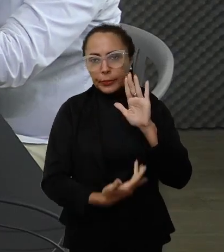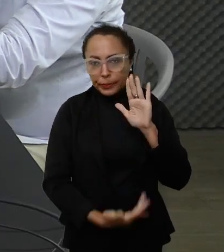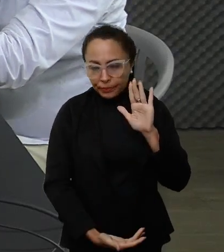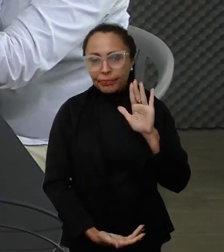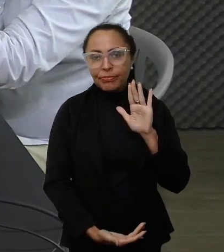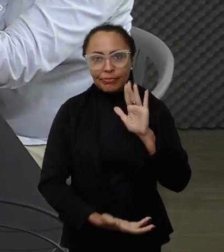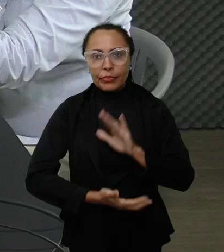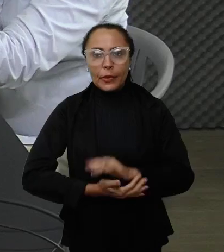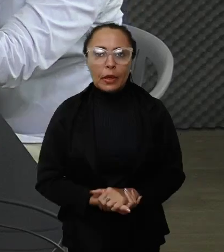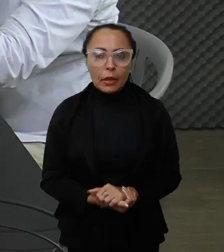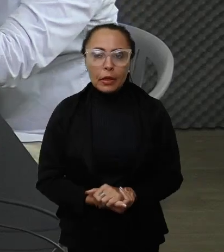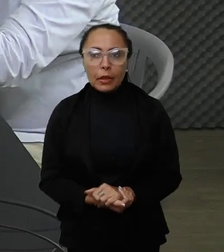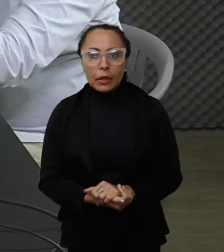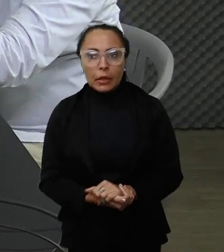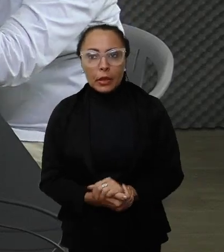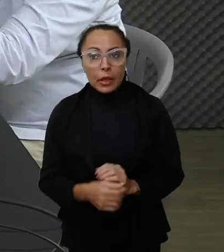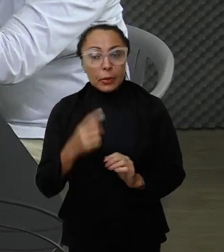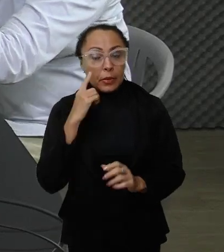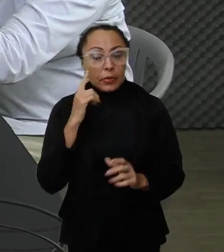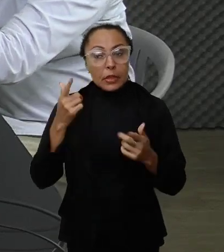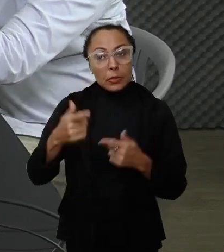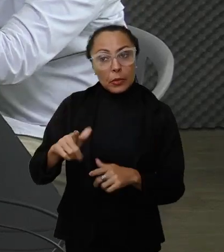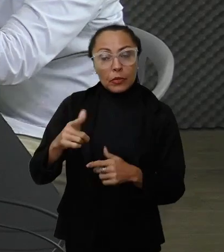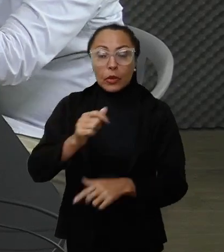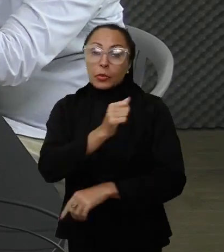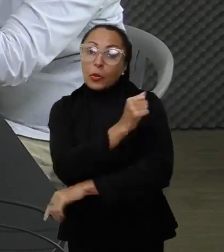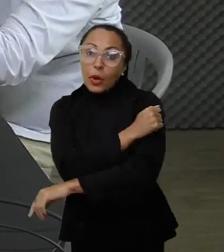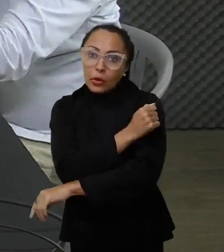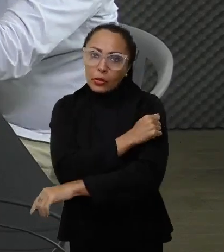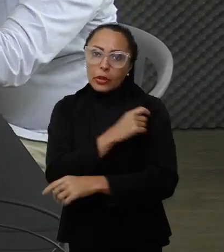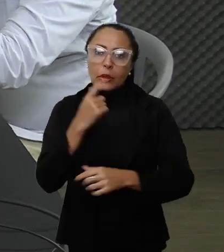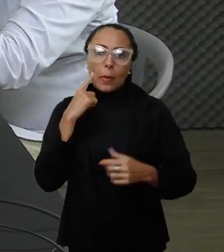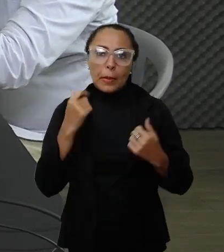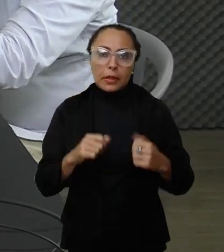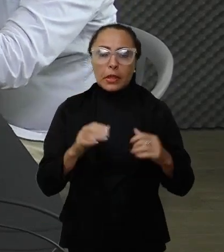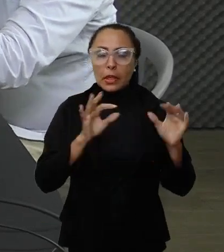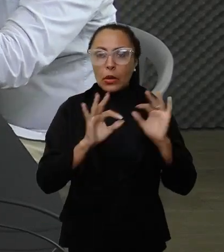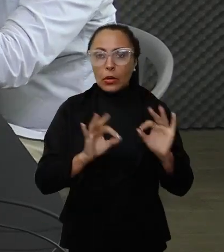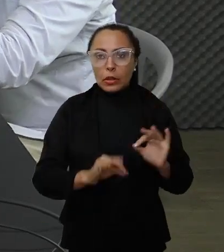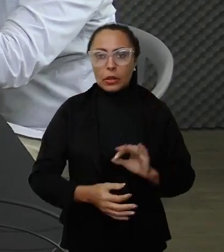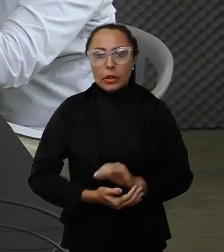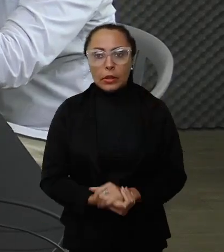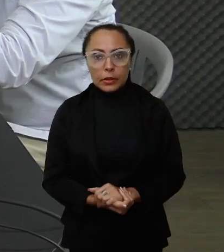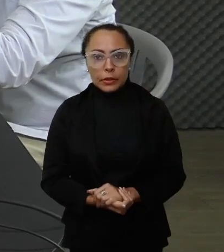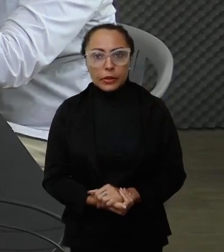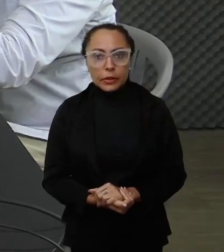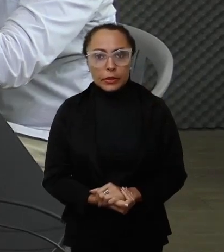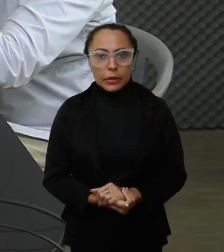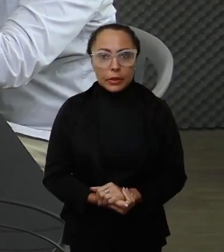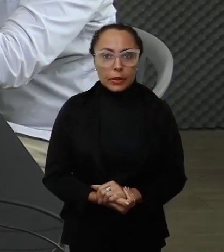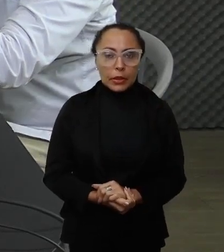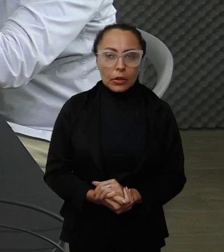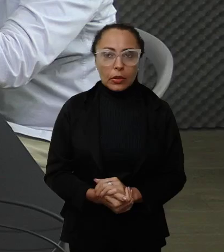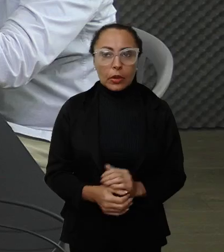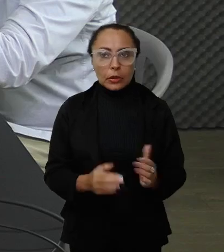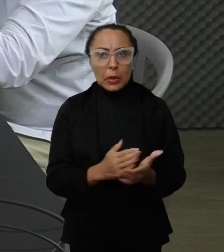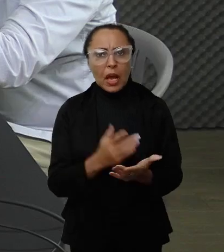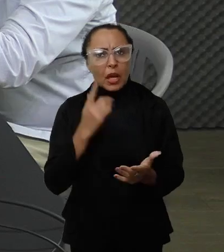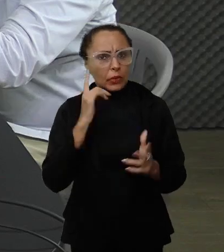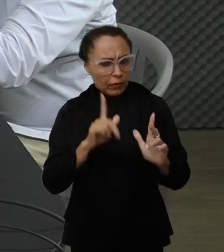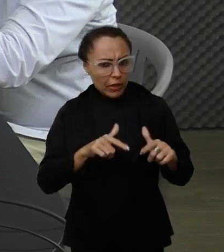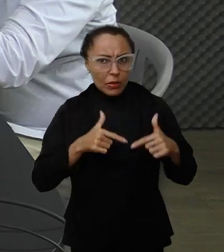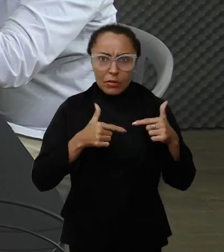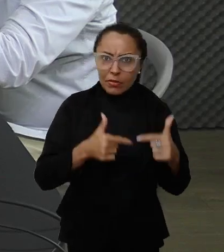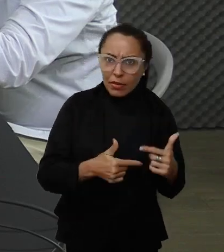tempo inteiro você está sendo provocada por estudantes, né? E isso, Então você tem que estar isso. preparado. Mas tem uma coisa que muita gente diz, Thalita, tu vai enfrentar isso mesmo